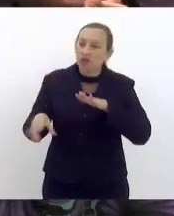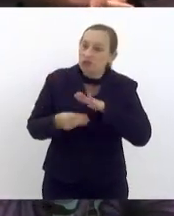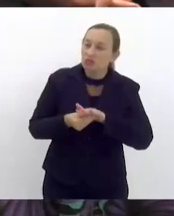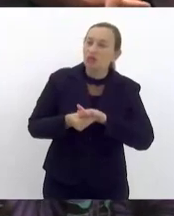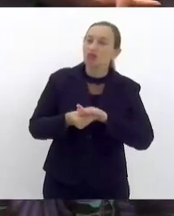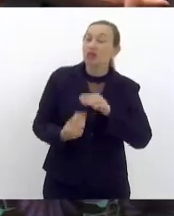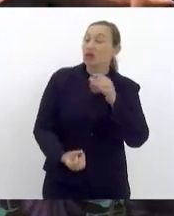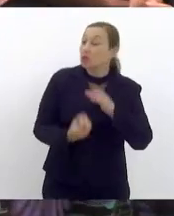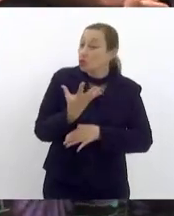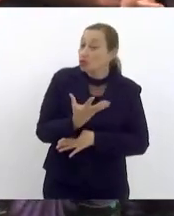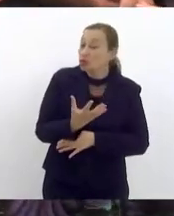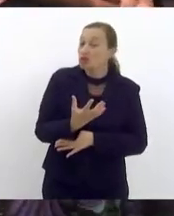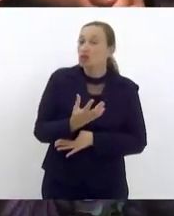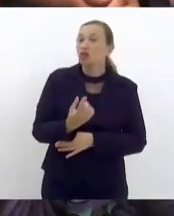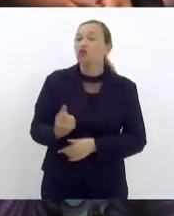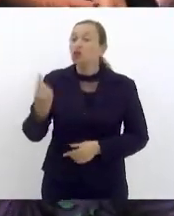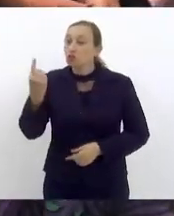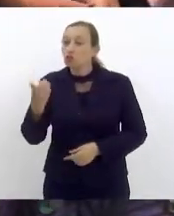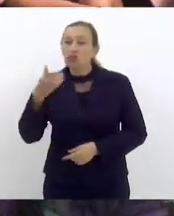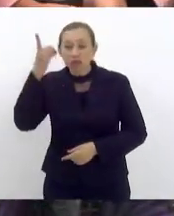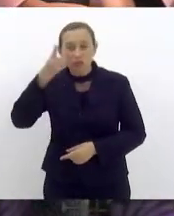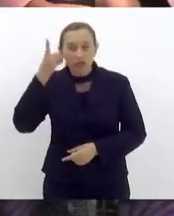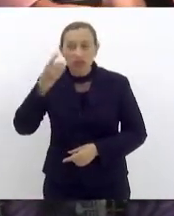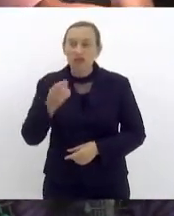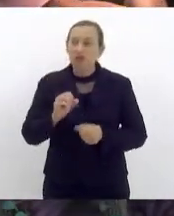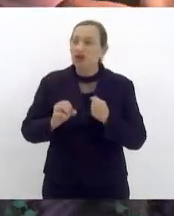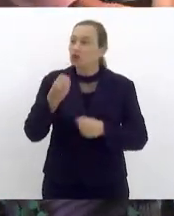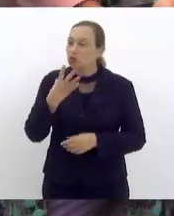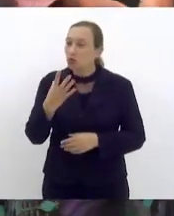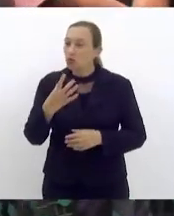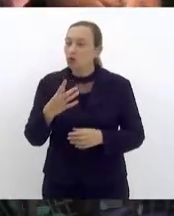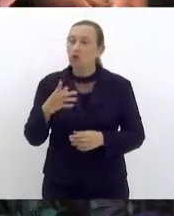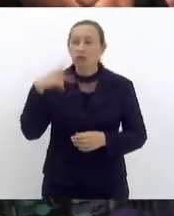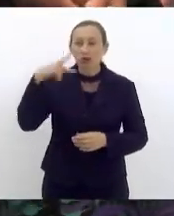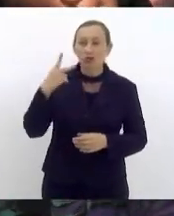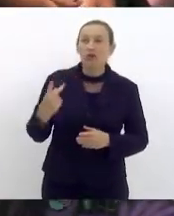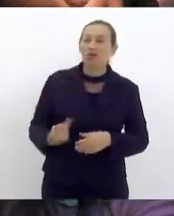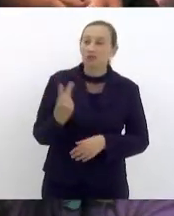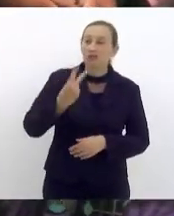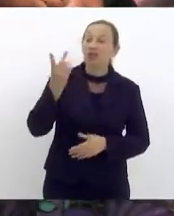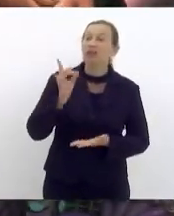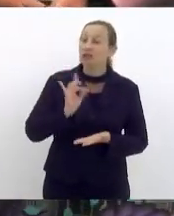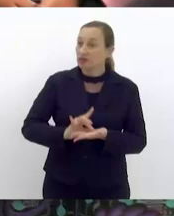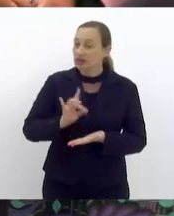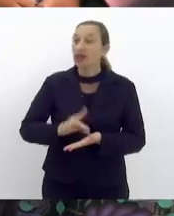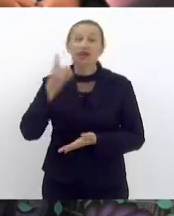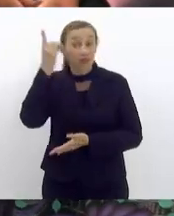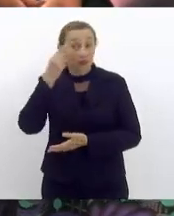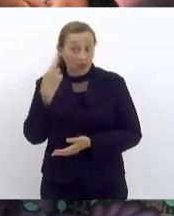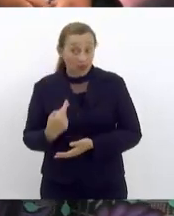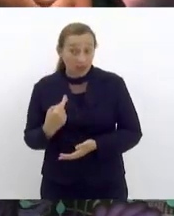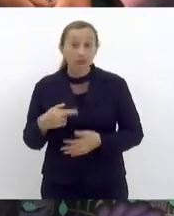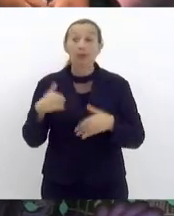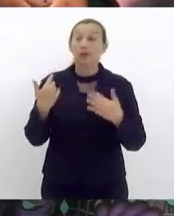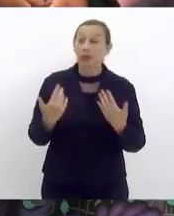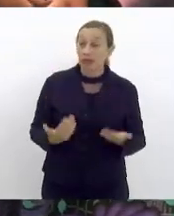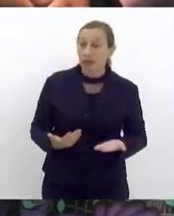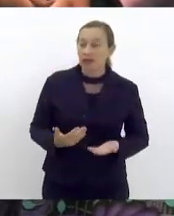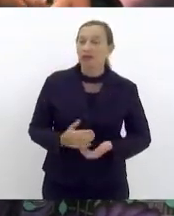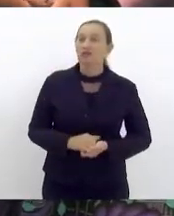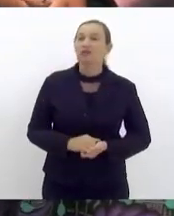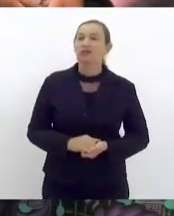e a produção quando um deputado faz uma coisa boa é o Parlamento tá sendo valorizado não é verdade a Renata Souza